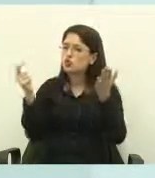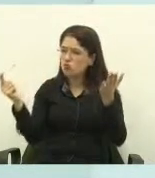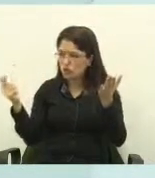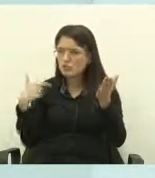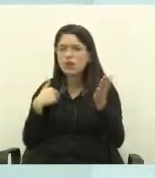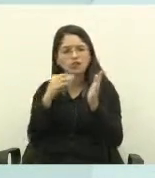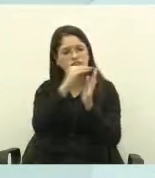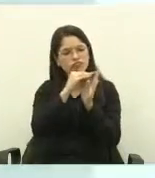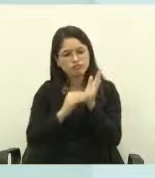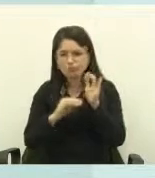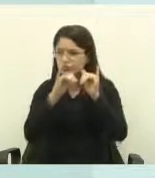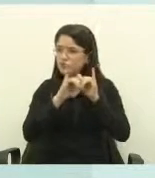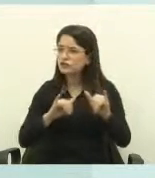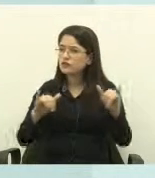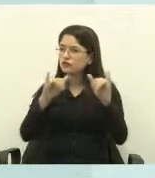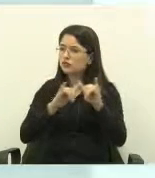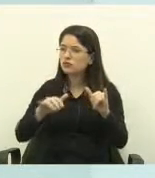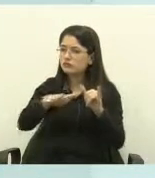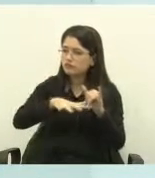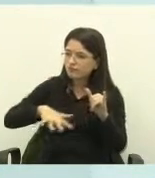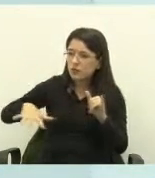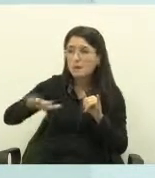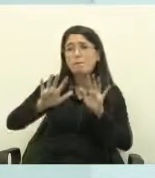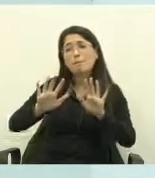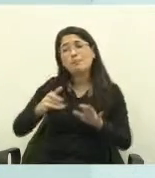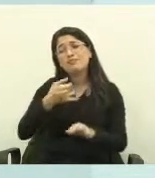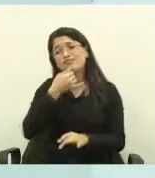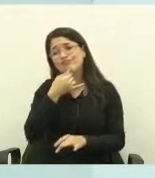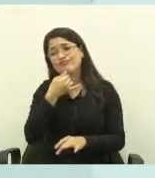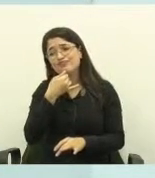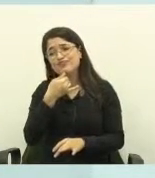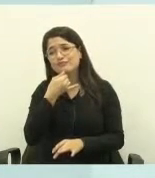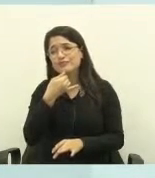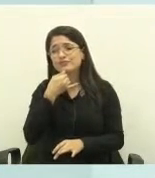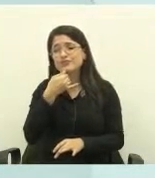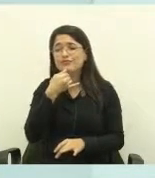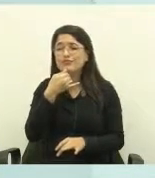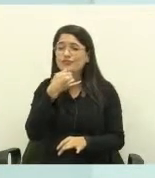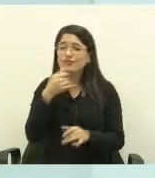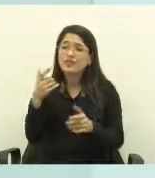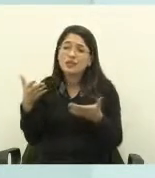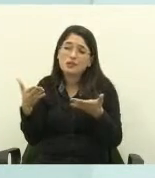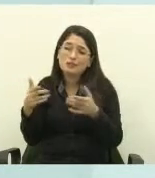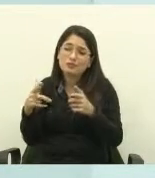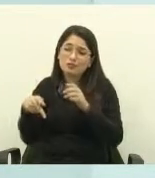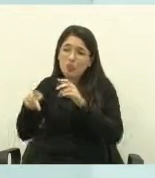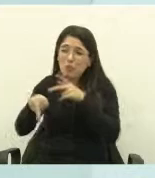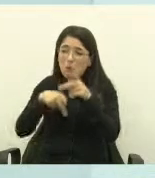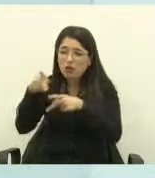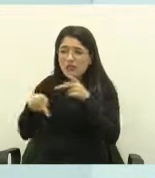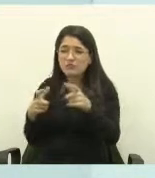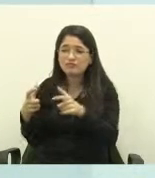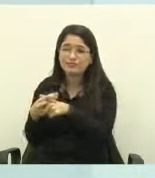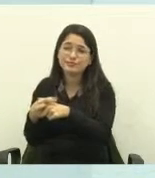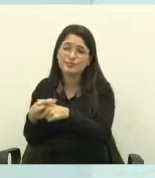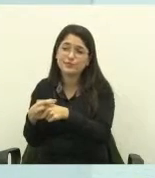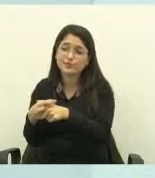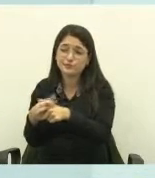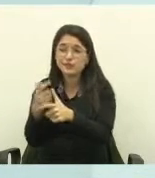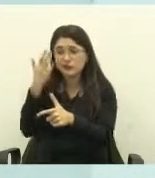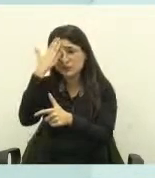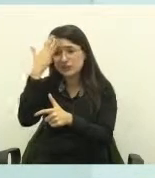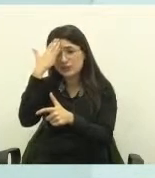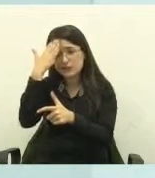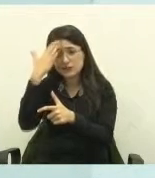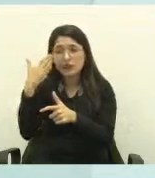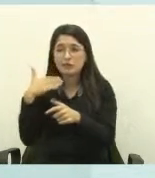informada a população, mas infelizmente nós temos aí uma pequena participação da população aqui do